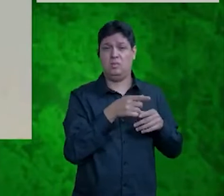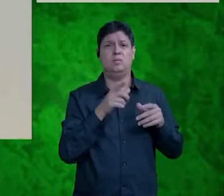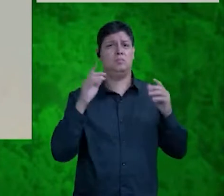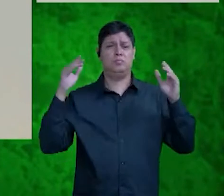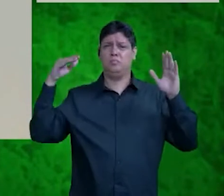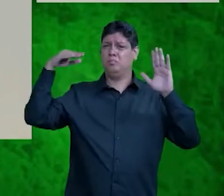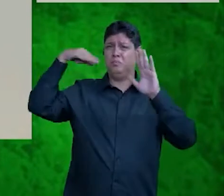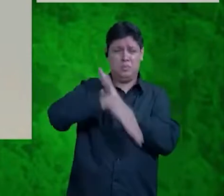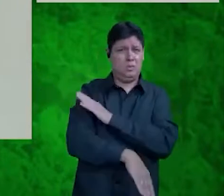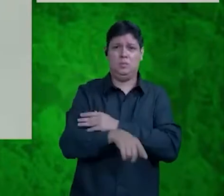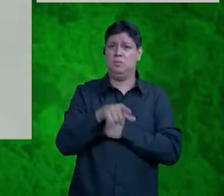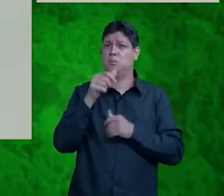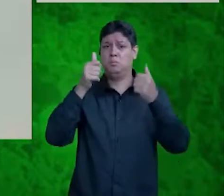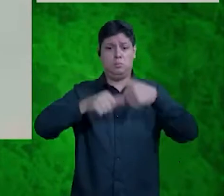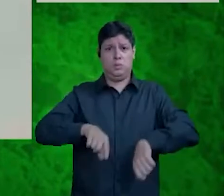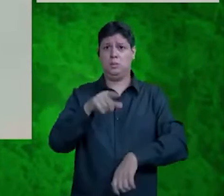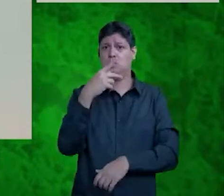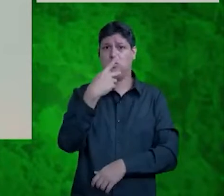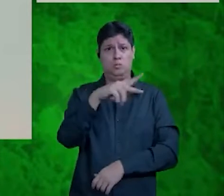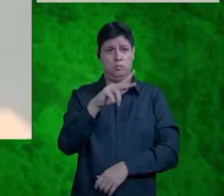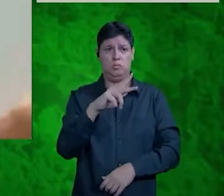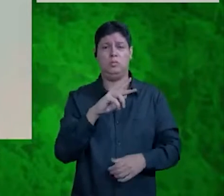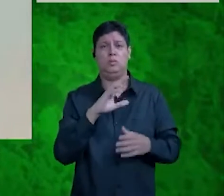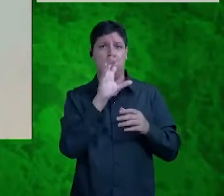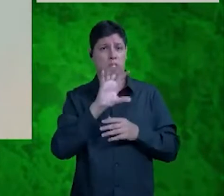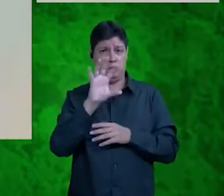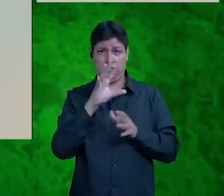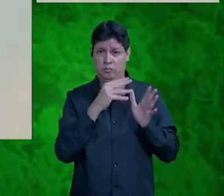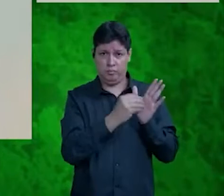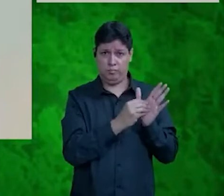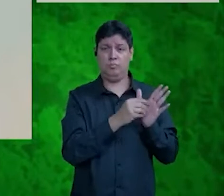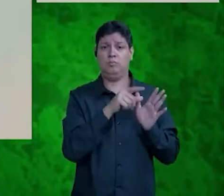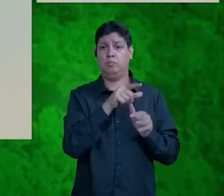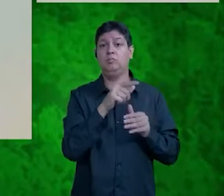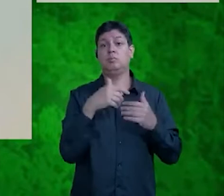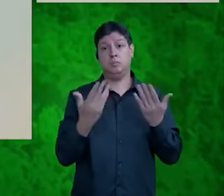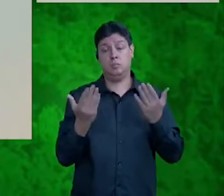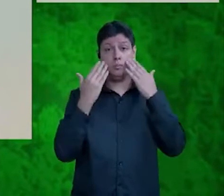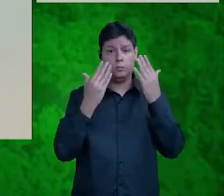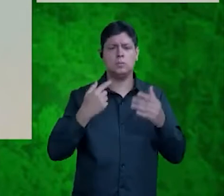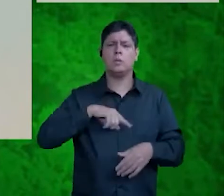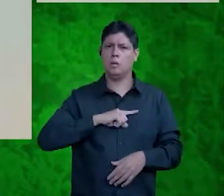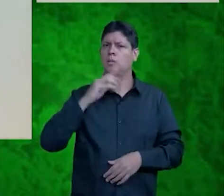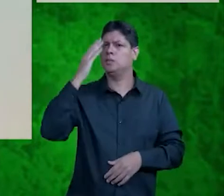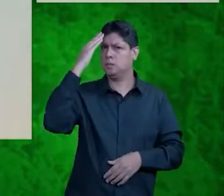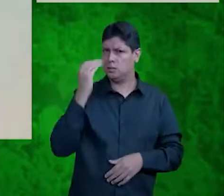com a região de vocês. Portanto, está aí, nós sabemos dos problemas. O que nós vamos